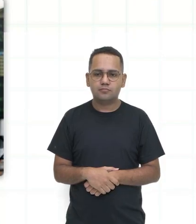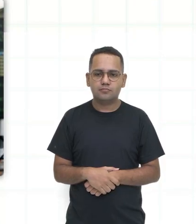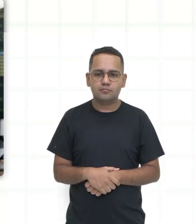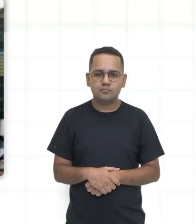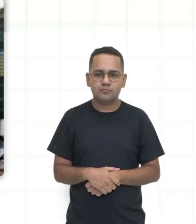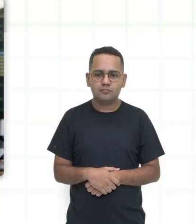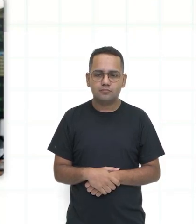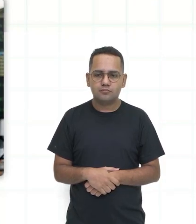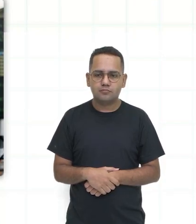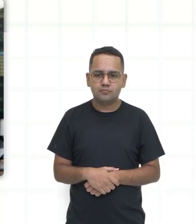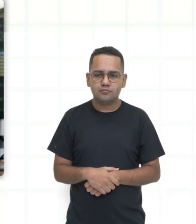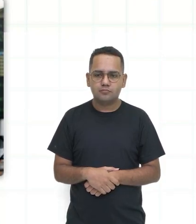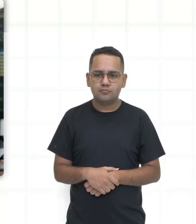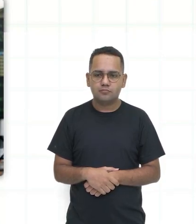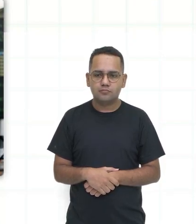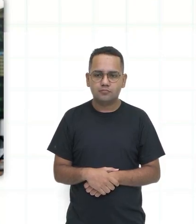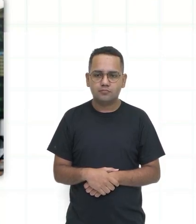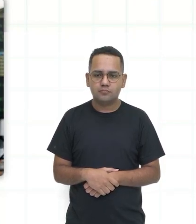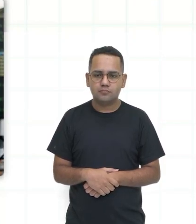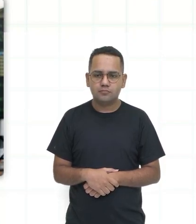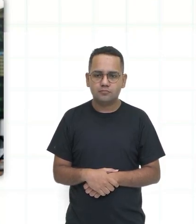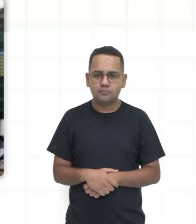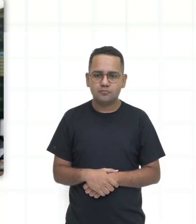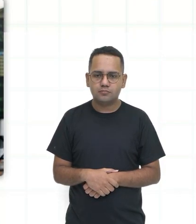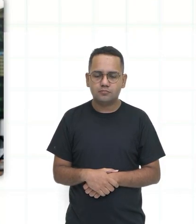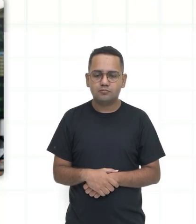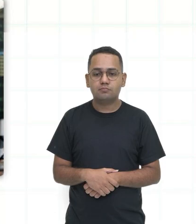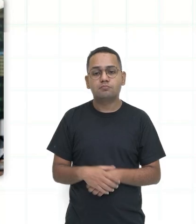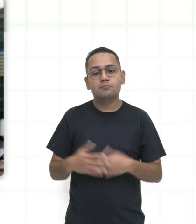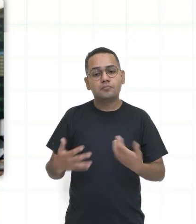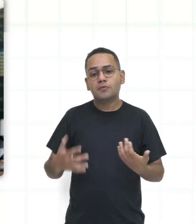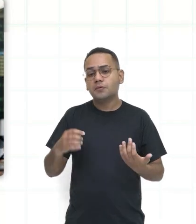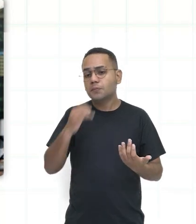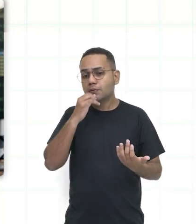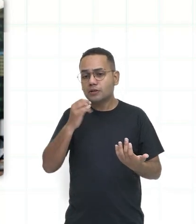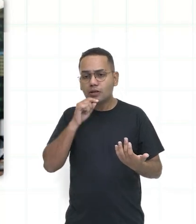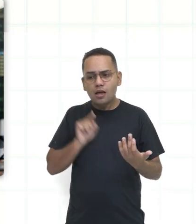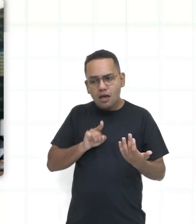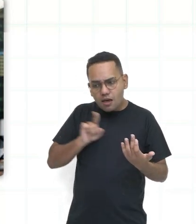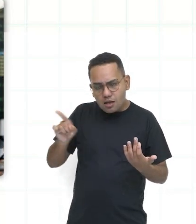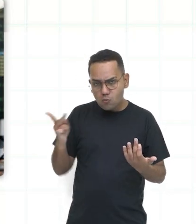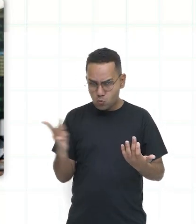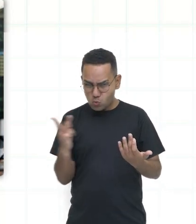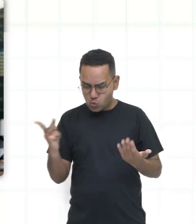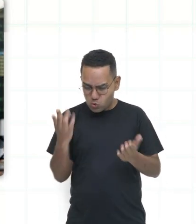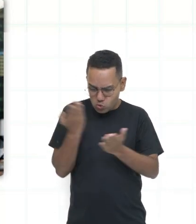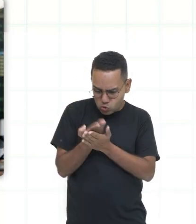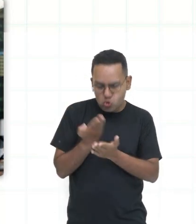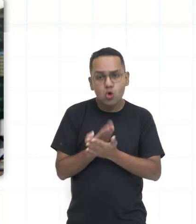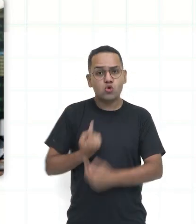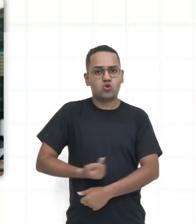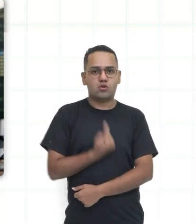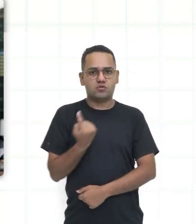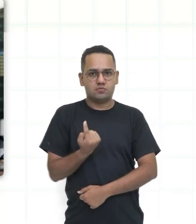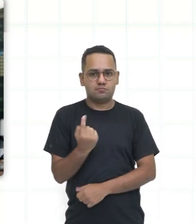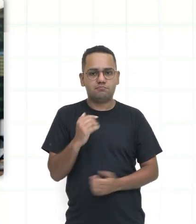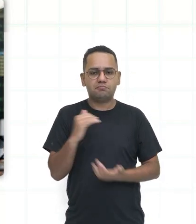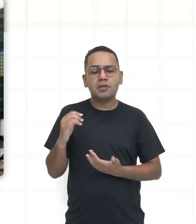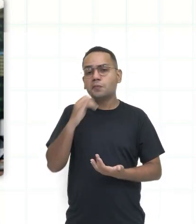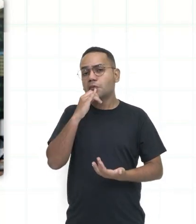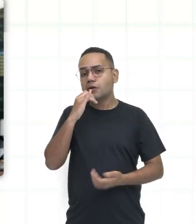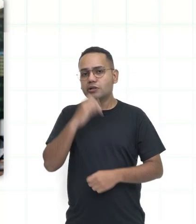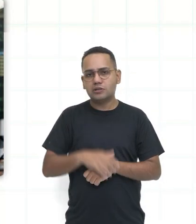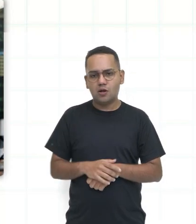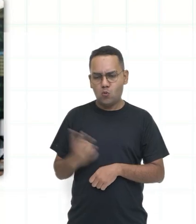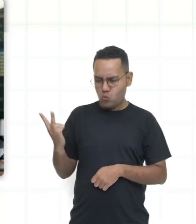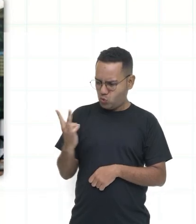by themselves, tudo completamente sozinho. Na língua portuguesa, a gente falaria assim, eles insistiram em fazer tudo sozinho. Na